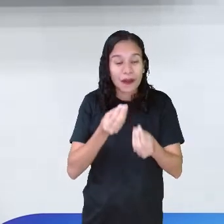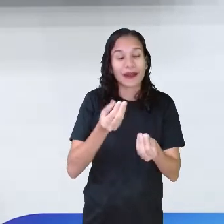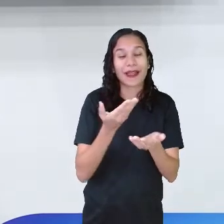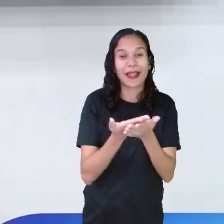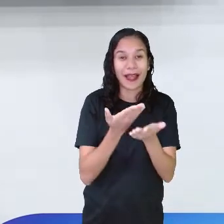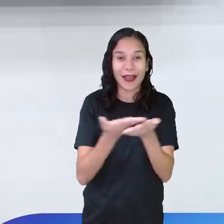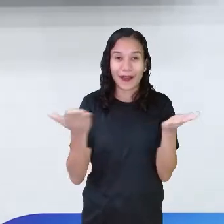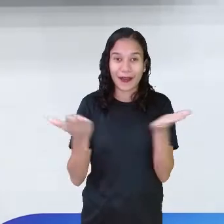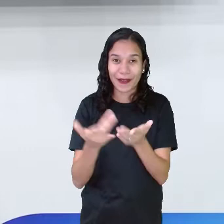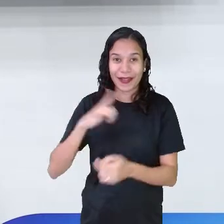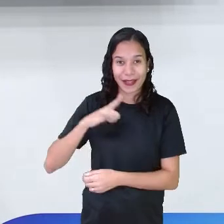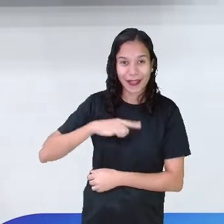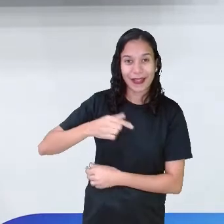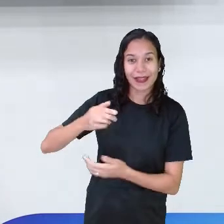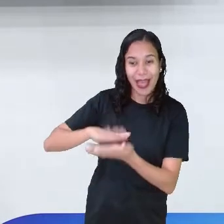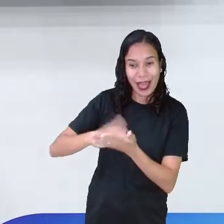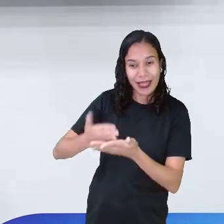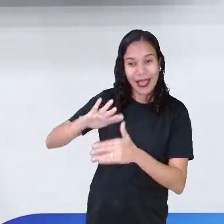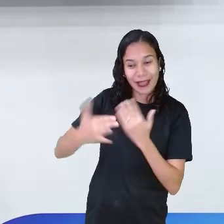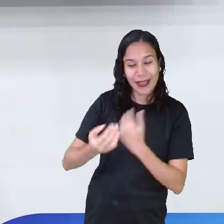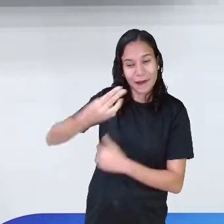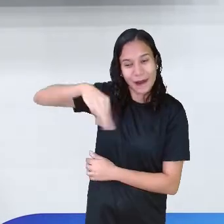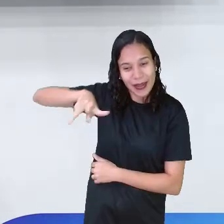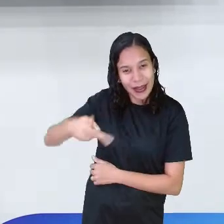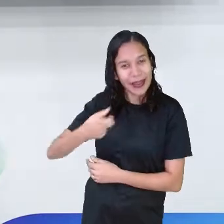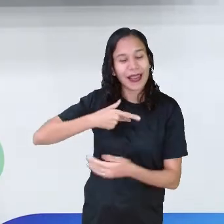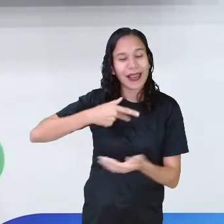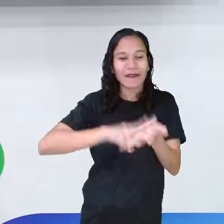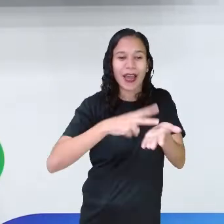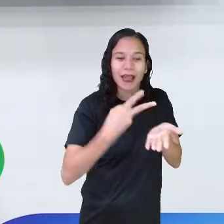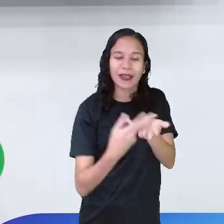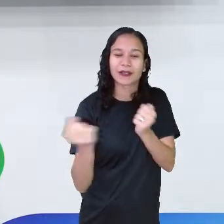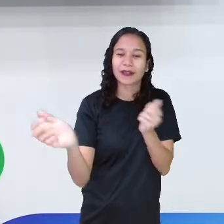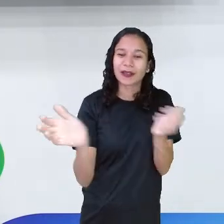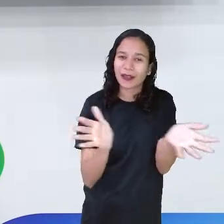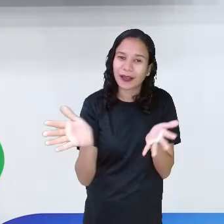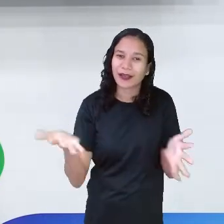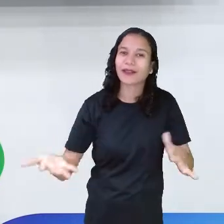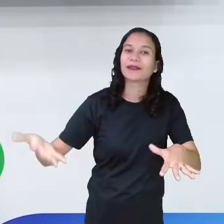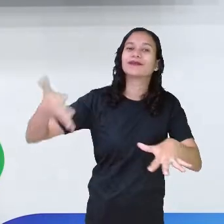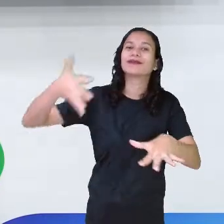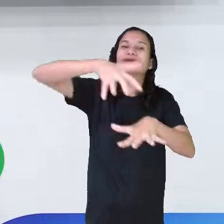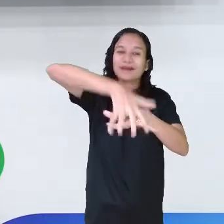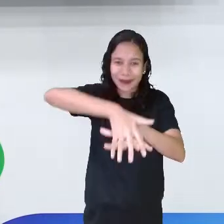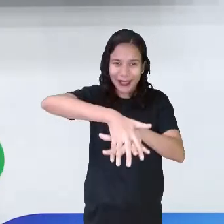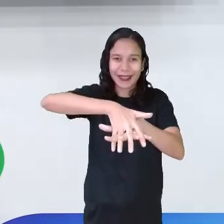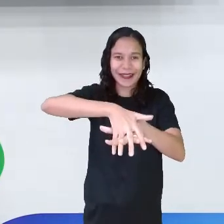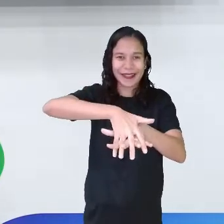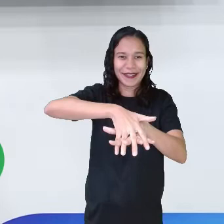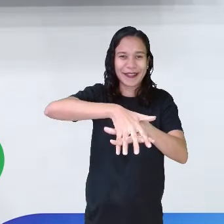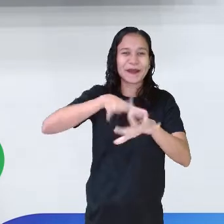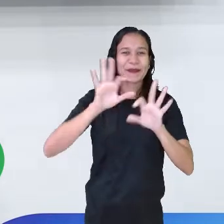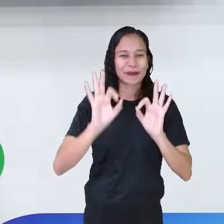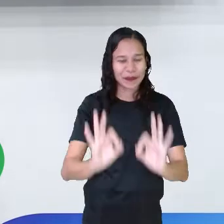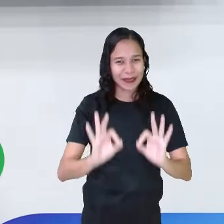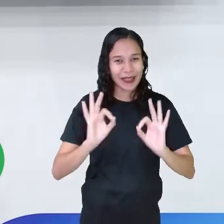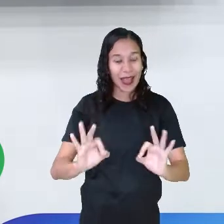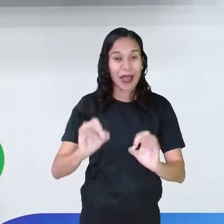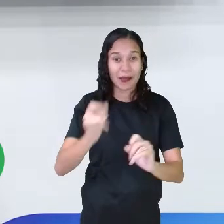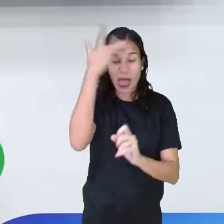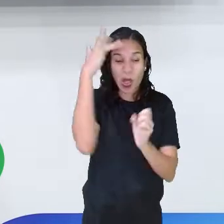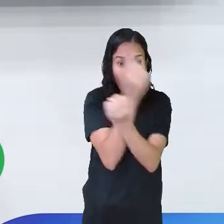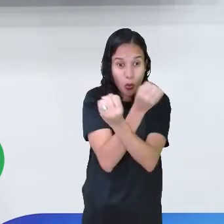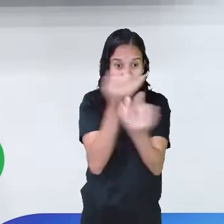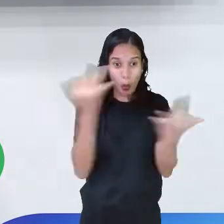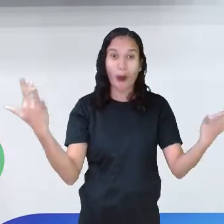Maria Helena, interpretando aí Libras para vocês, tornando essa aula cada vez mais acessível a um número